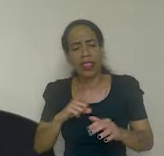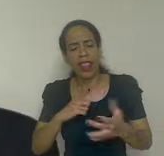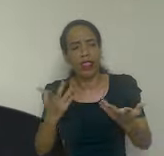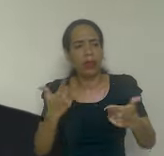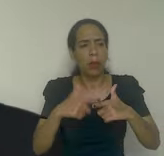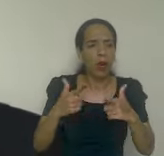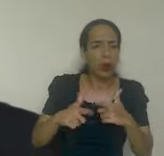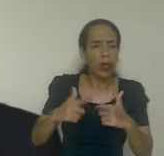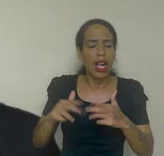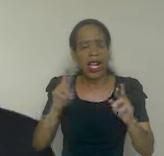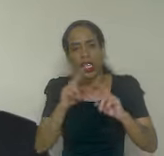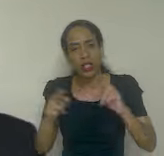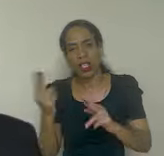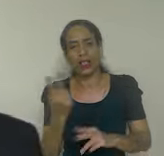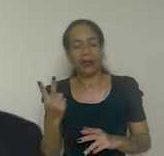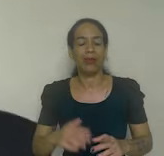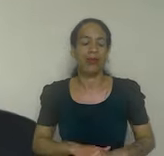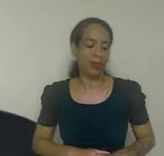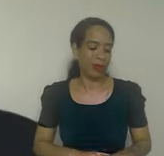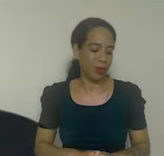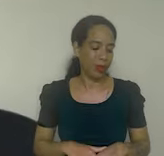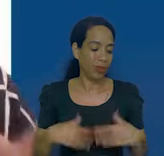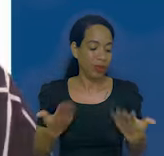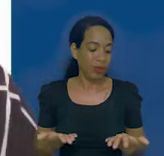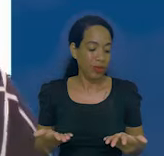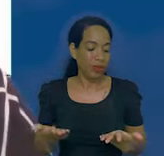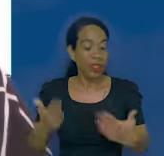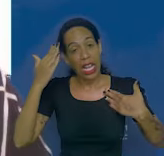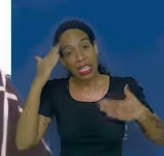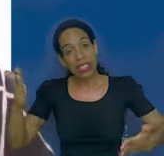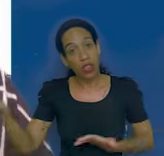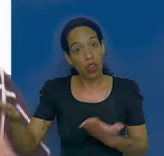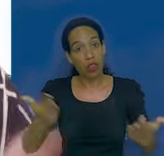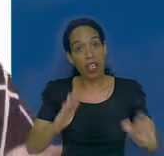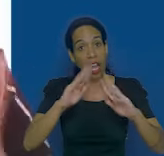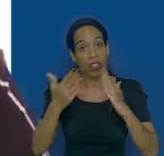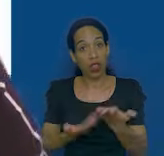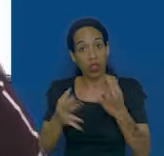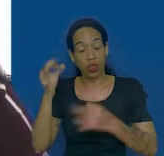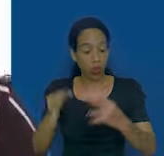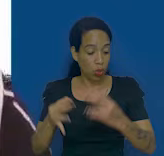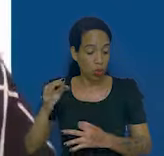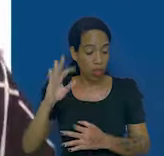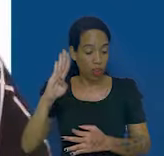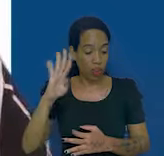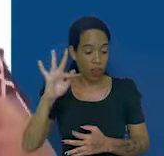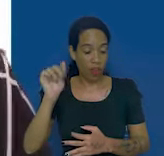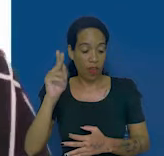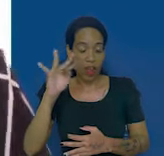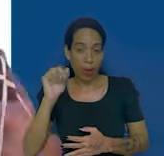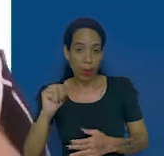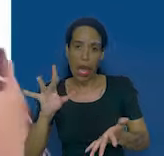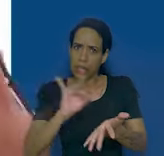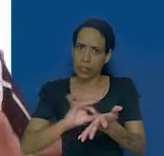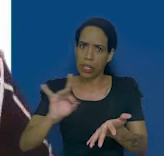algum conflito geracional aí entre vocês? Então, primeiro agradecer pelo convite da Escola Judicial, do Fábio.